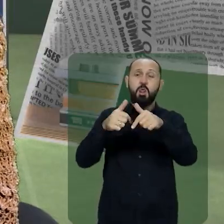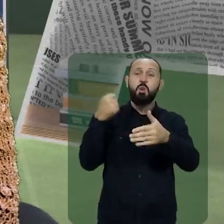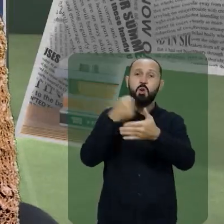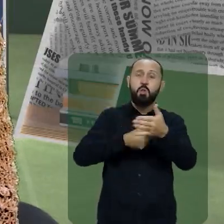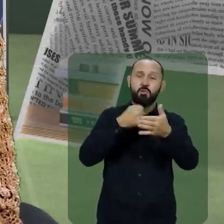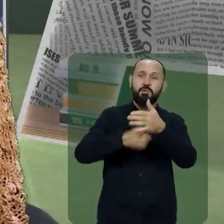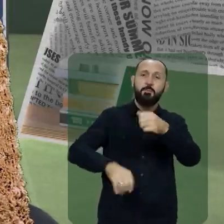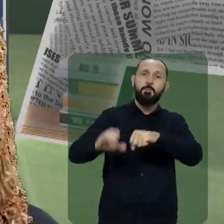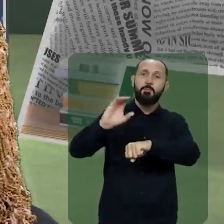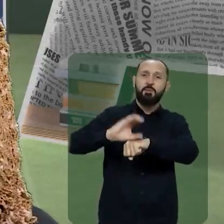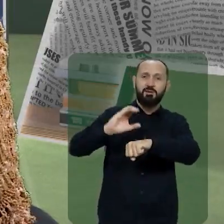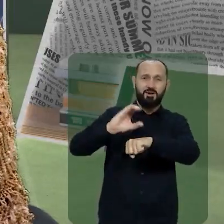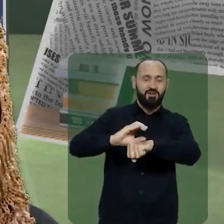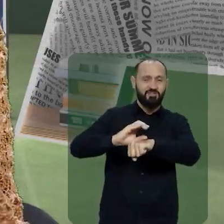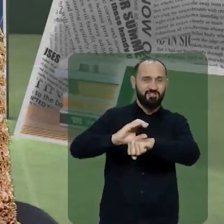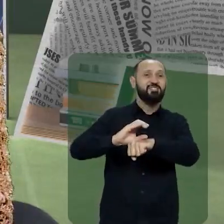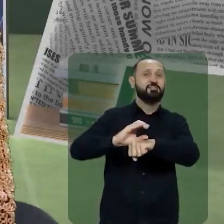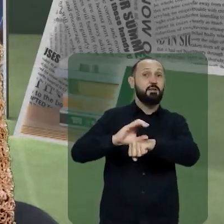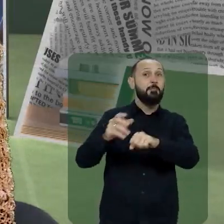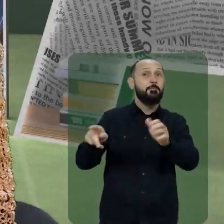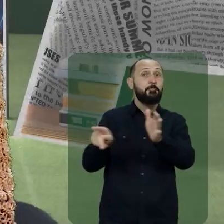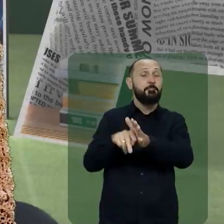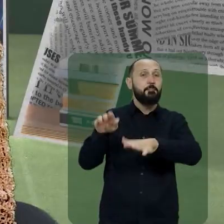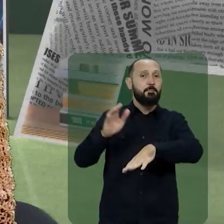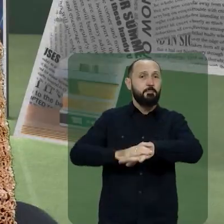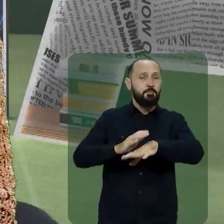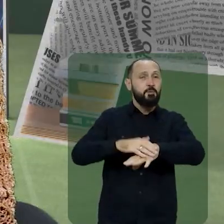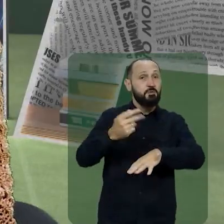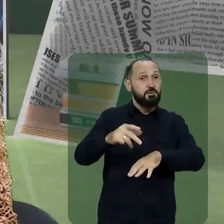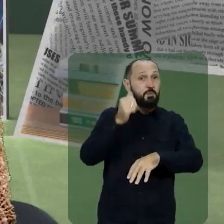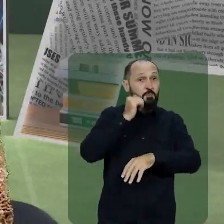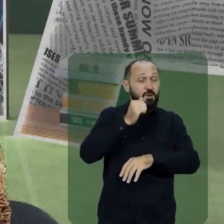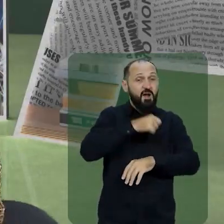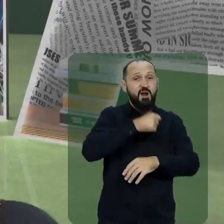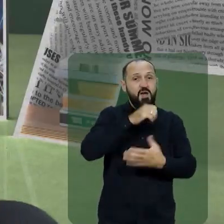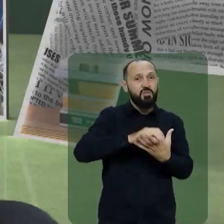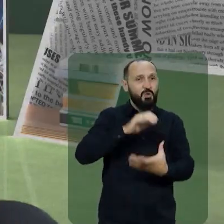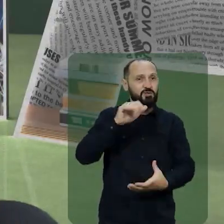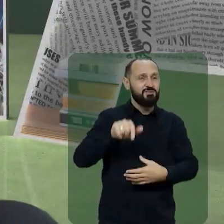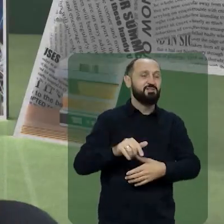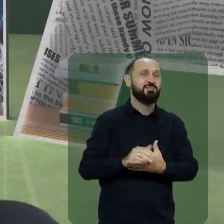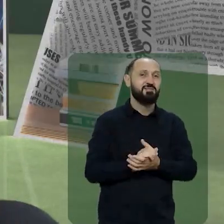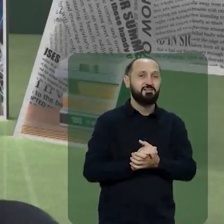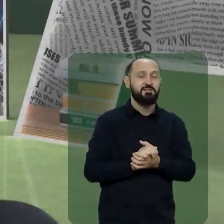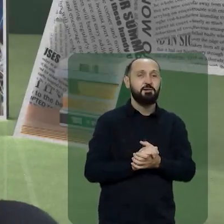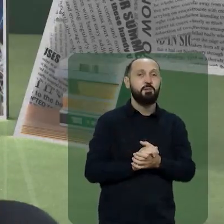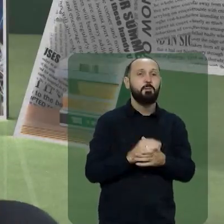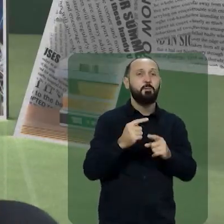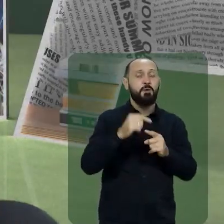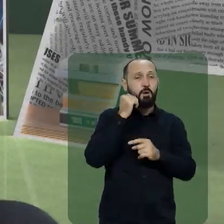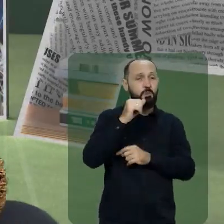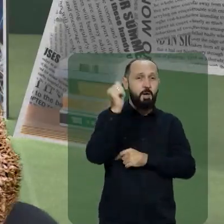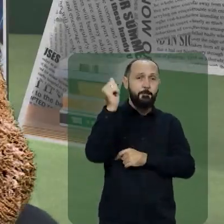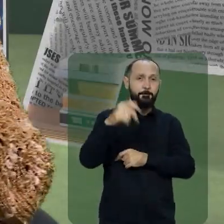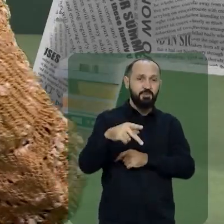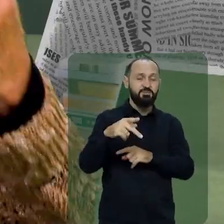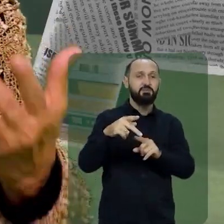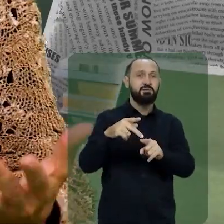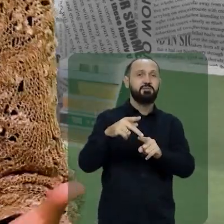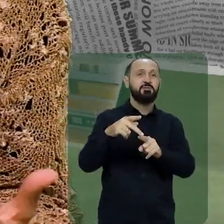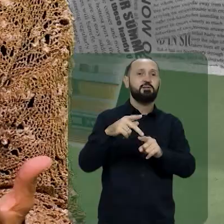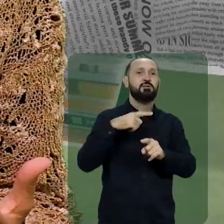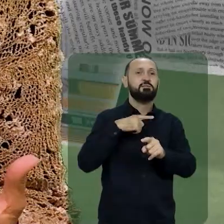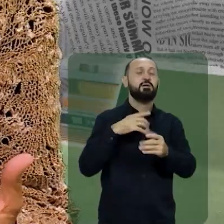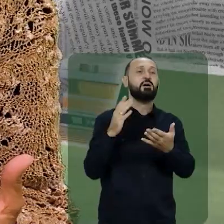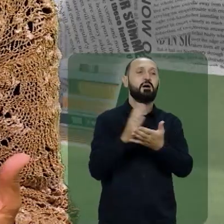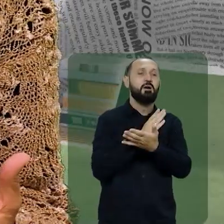creche, que é uma luta das mulheres idosas também, porque a mulher aposenta-se, ela tem